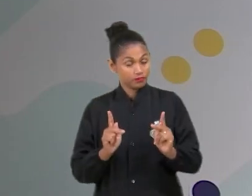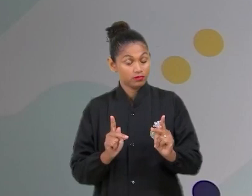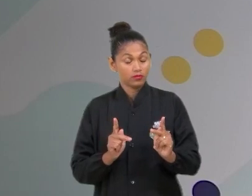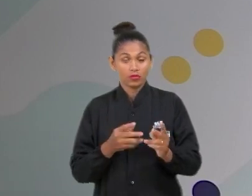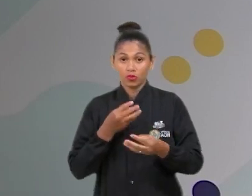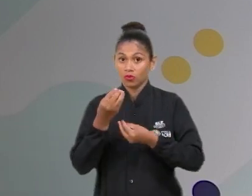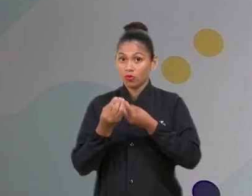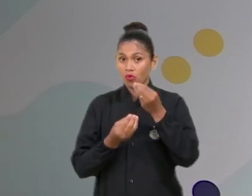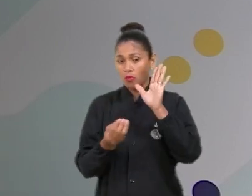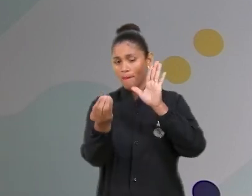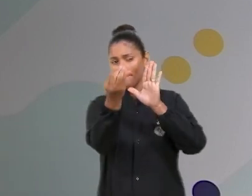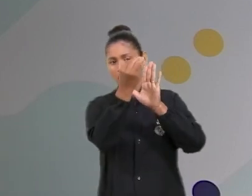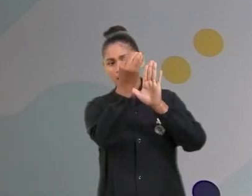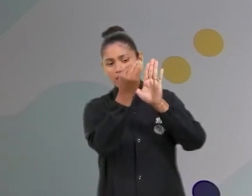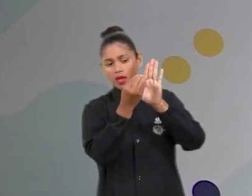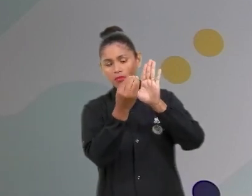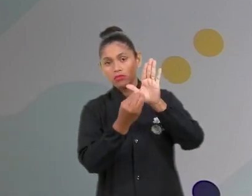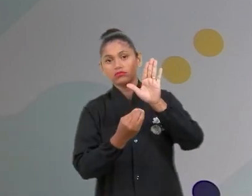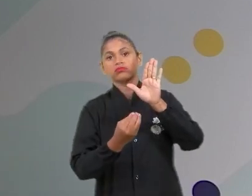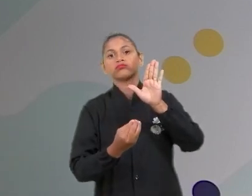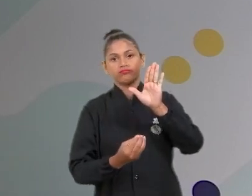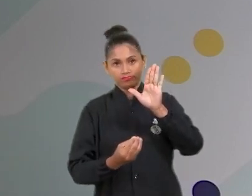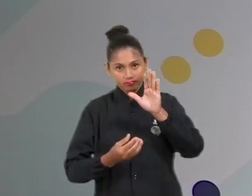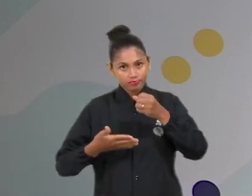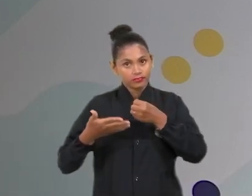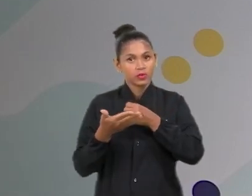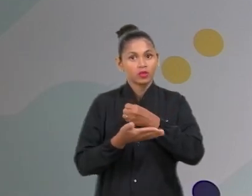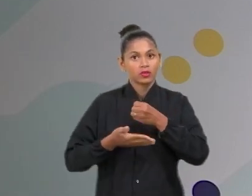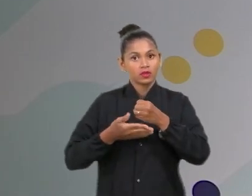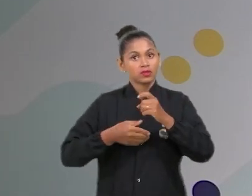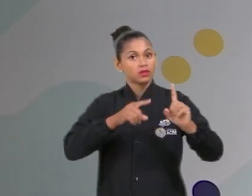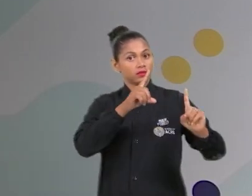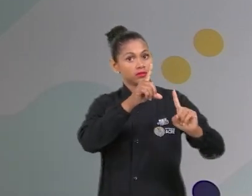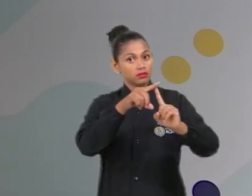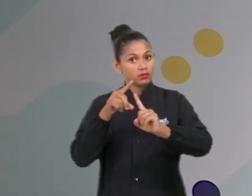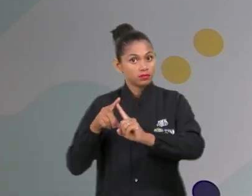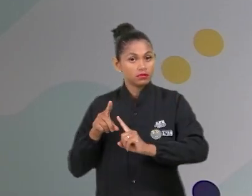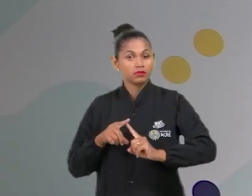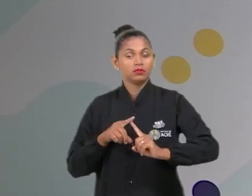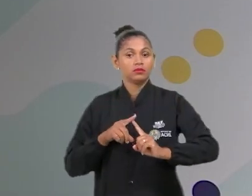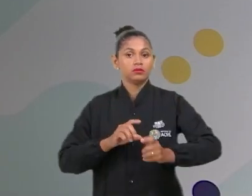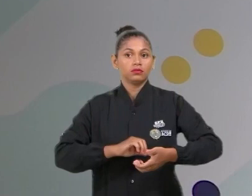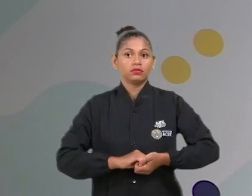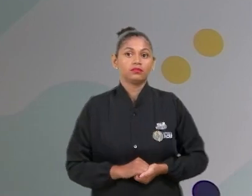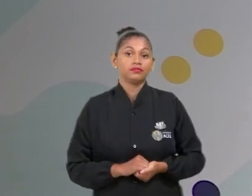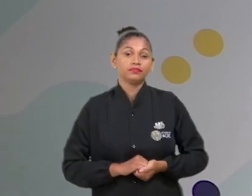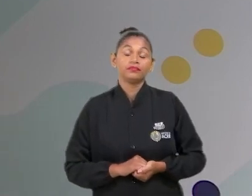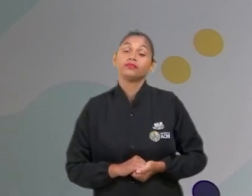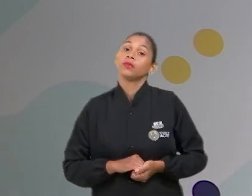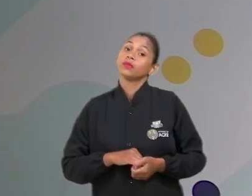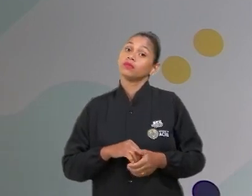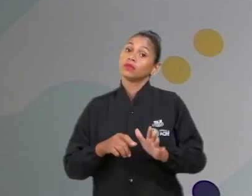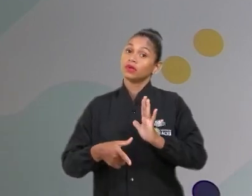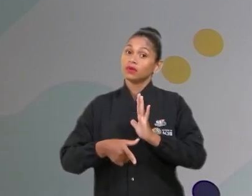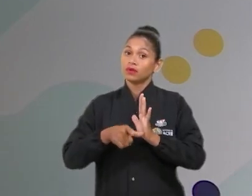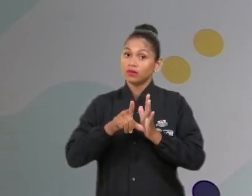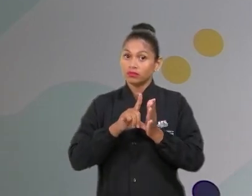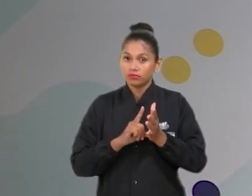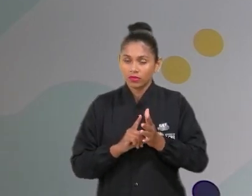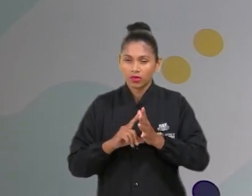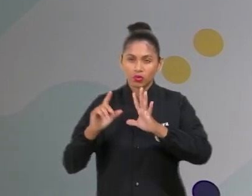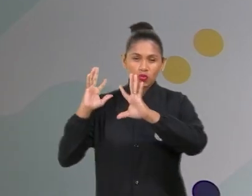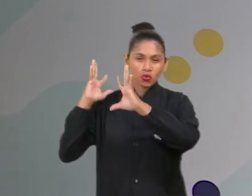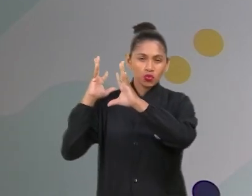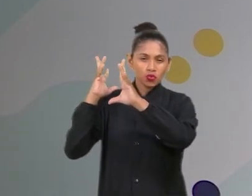na tabela periódica de acordo com essas classificações. Antes de tudo, vamos fazer aqui